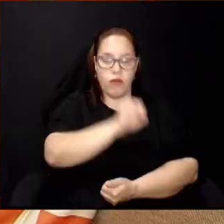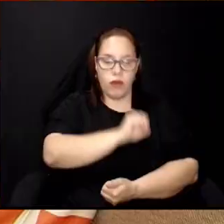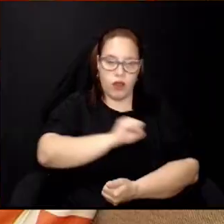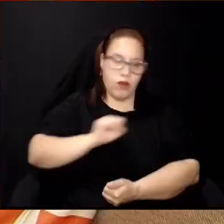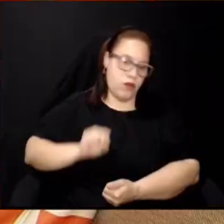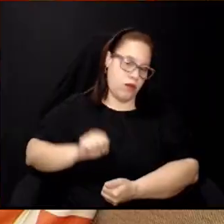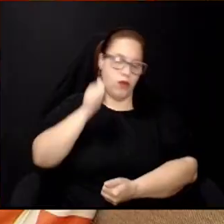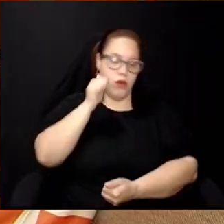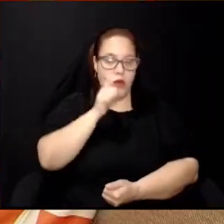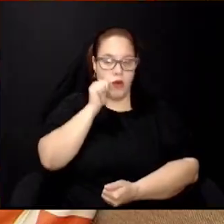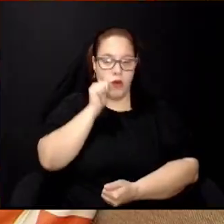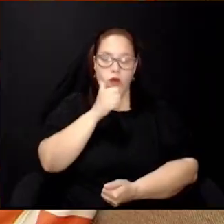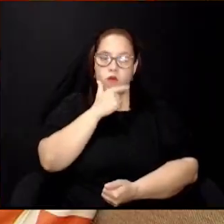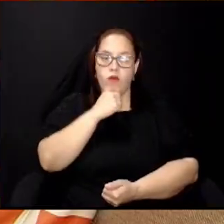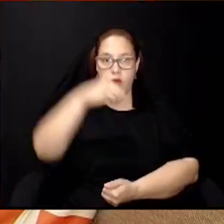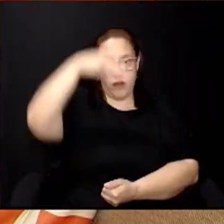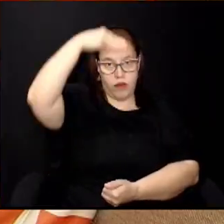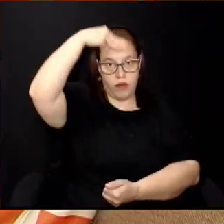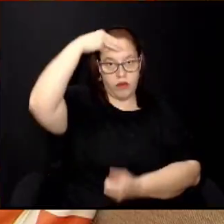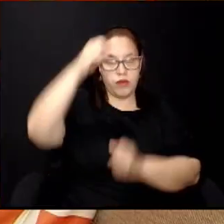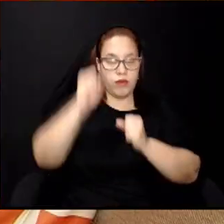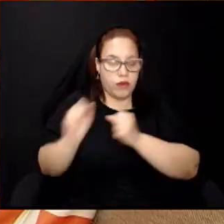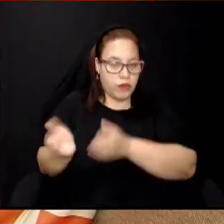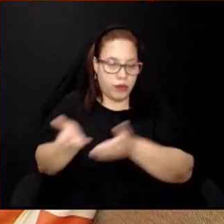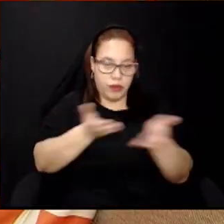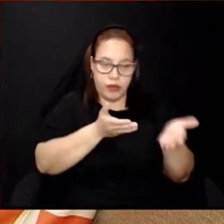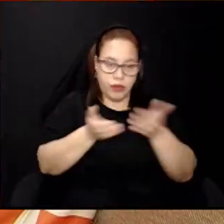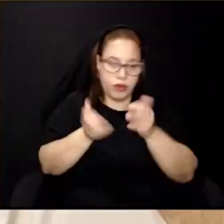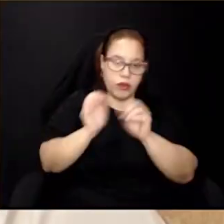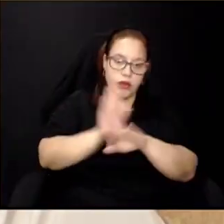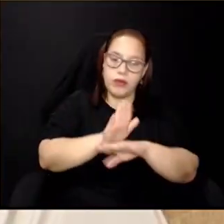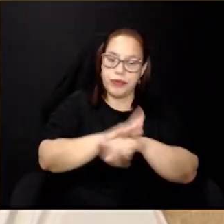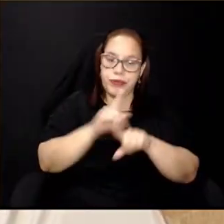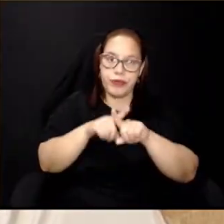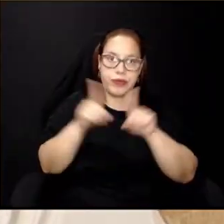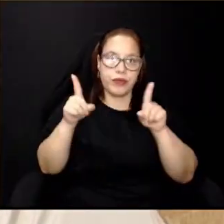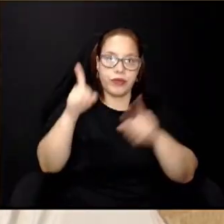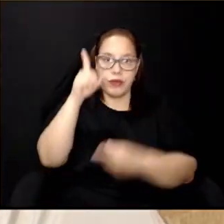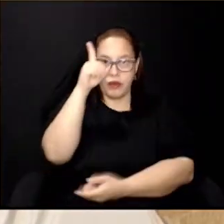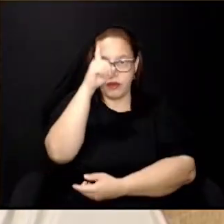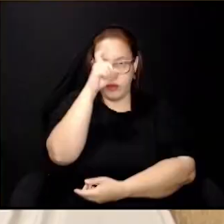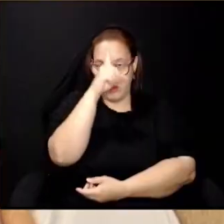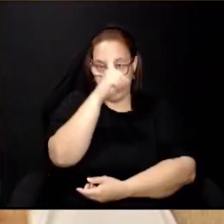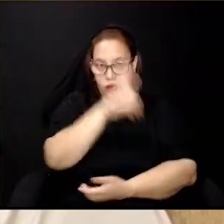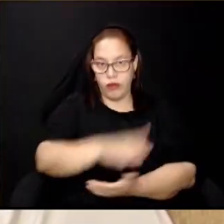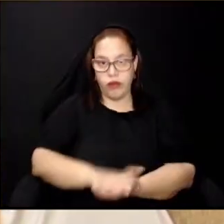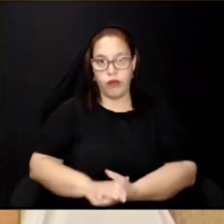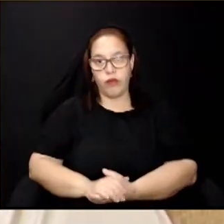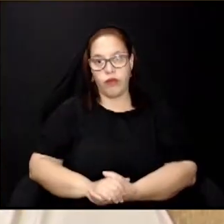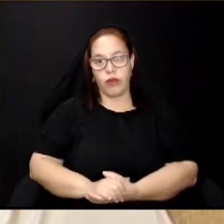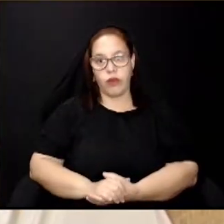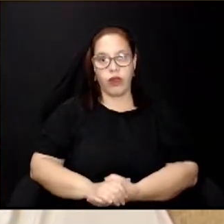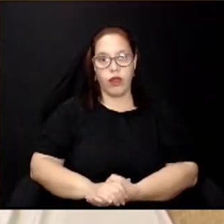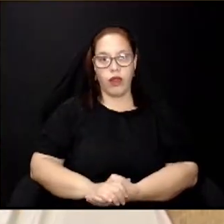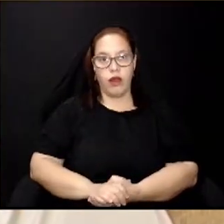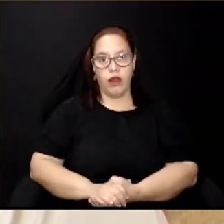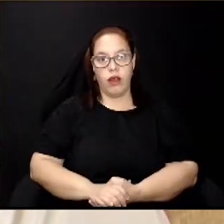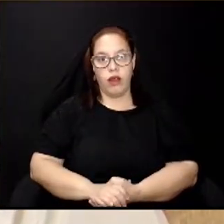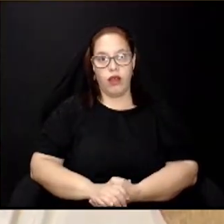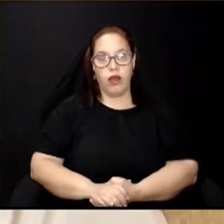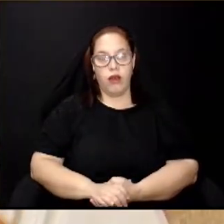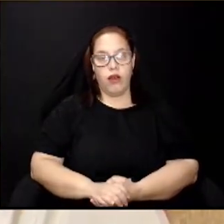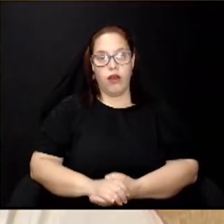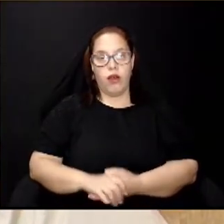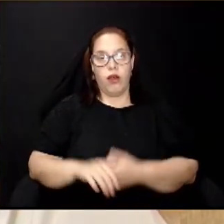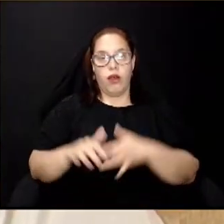meus sobrinhos, quando podiam, vinham, né? Mas é muito difícil. E aí, eu acho que nesse momento eu